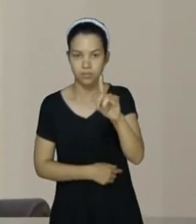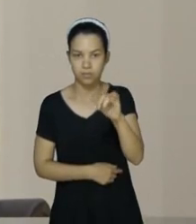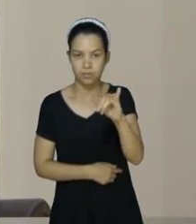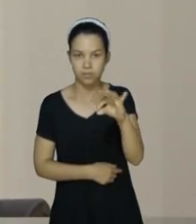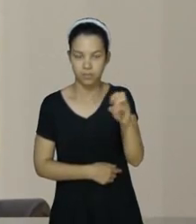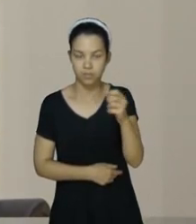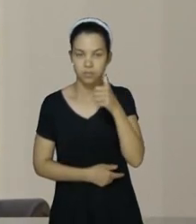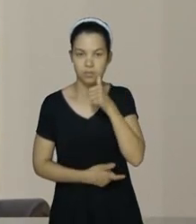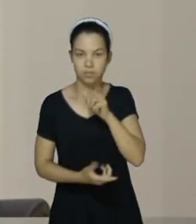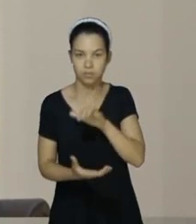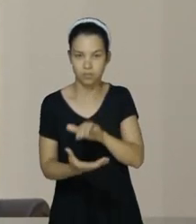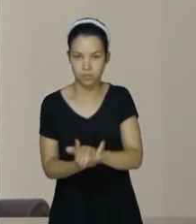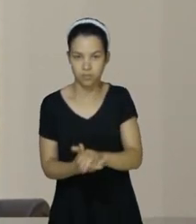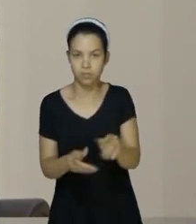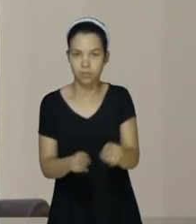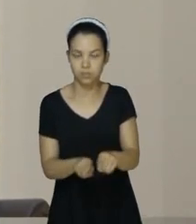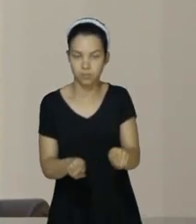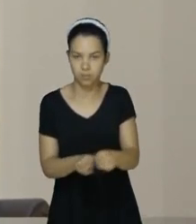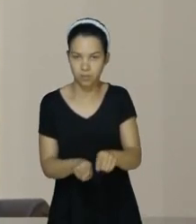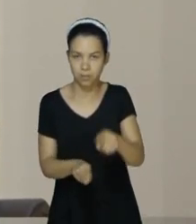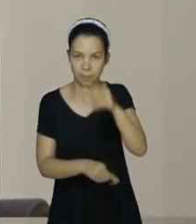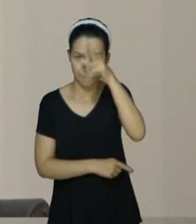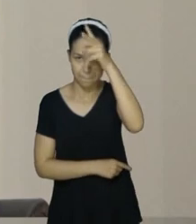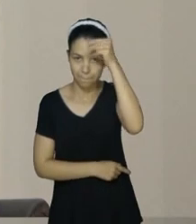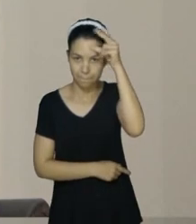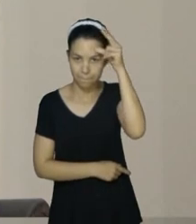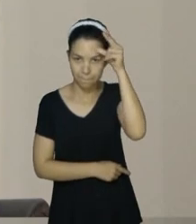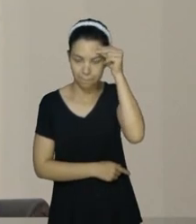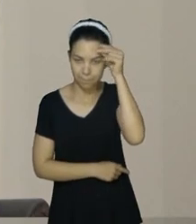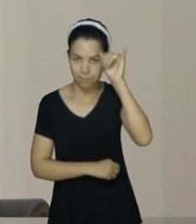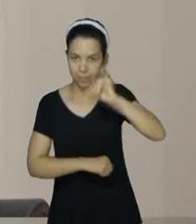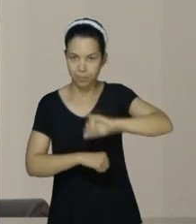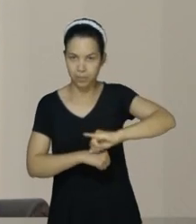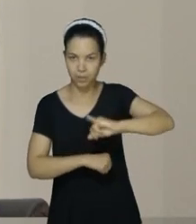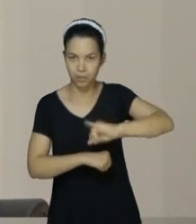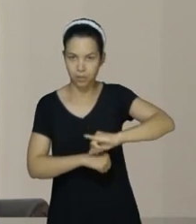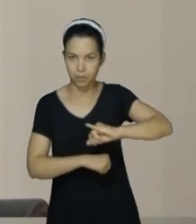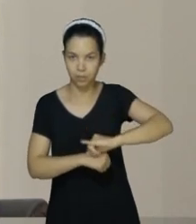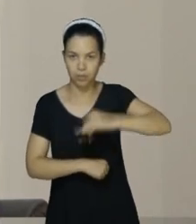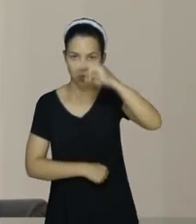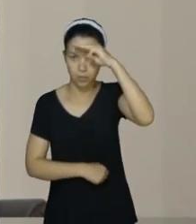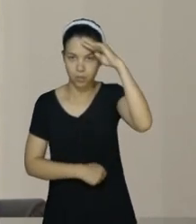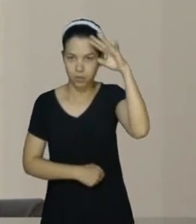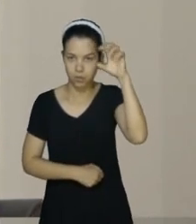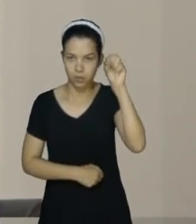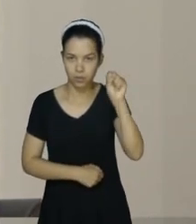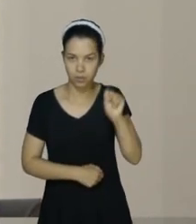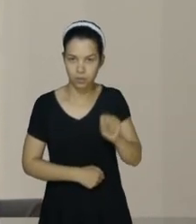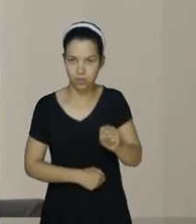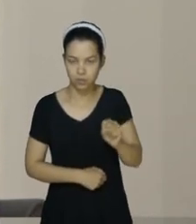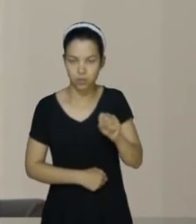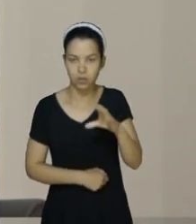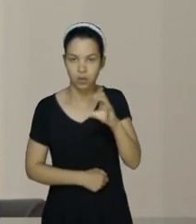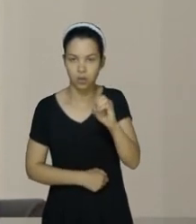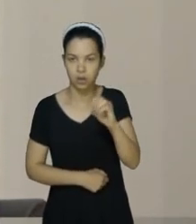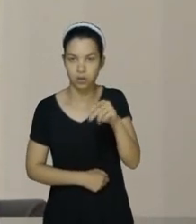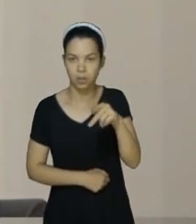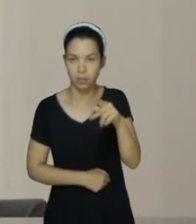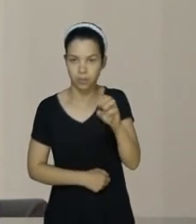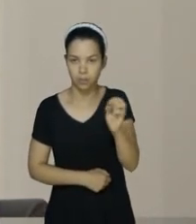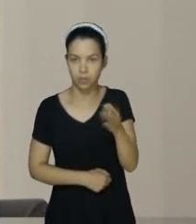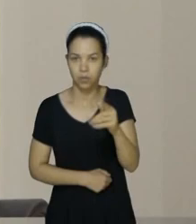esposa, que é prefeita da capital do Mato Grosso do Sul, Campo Grande. Sou o